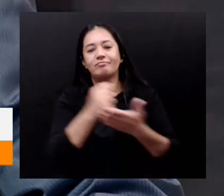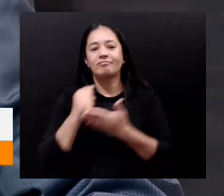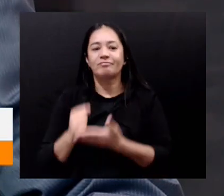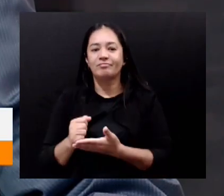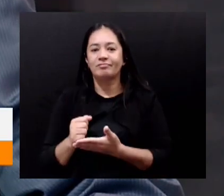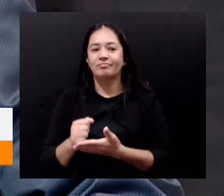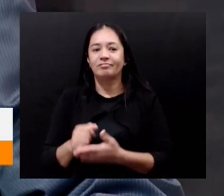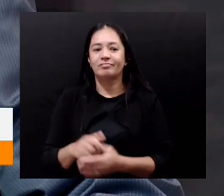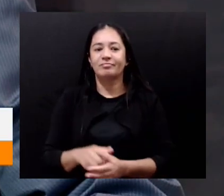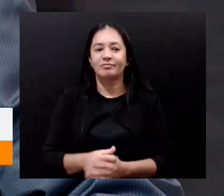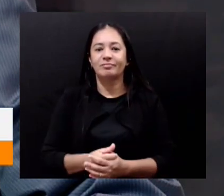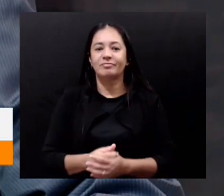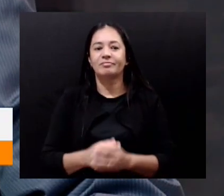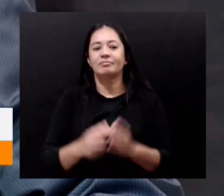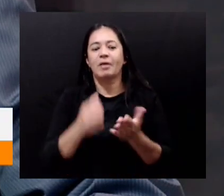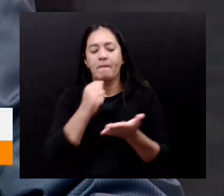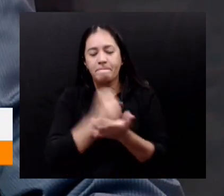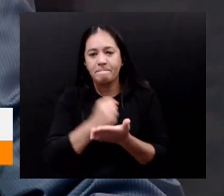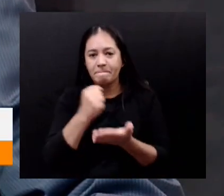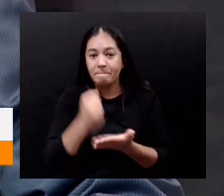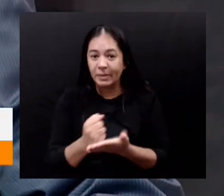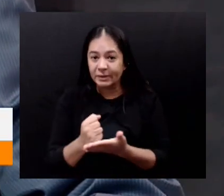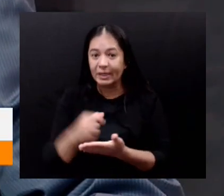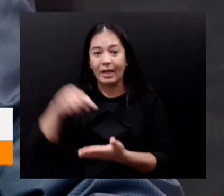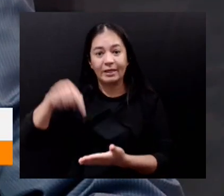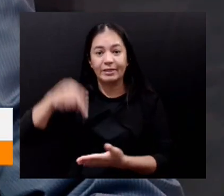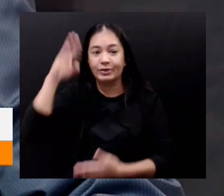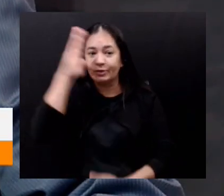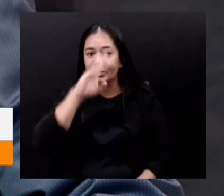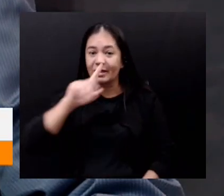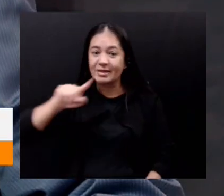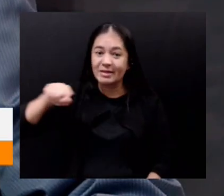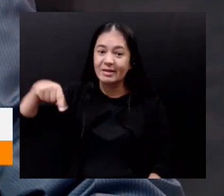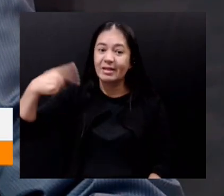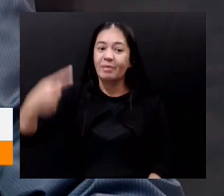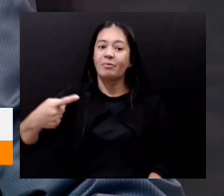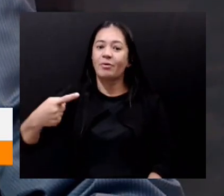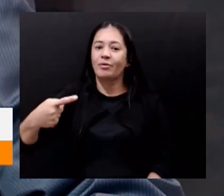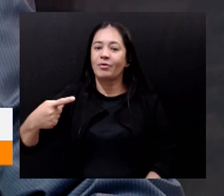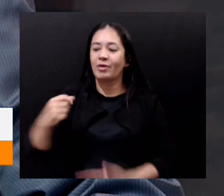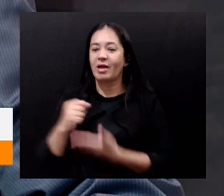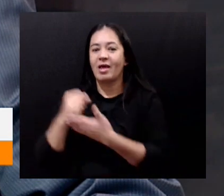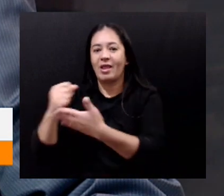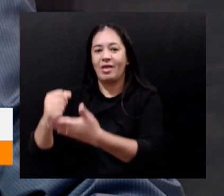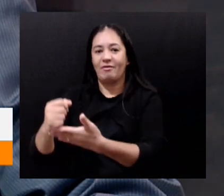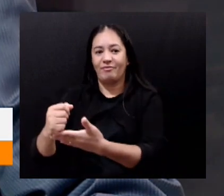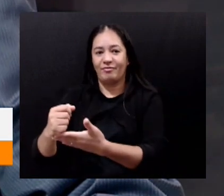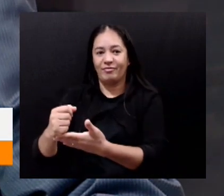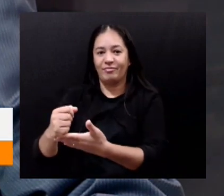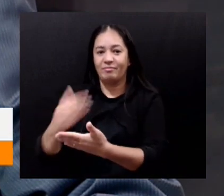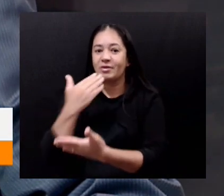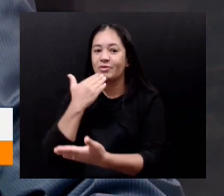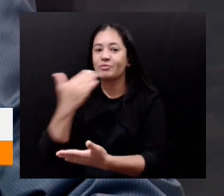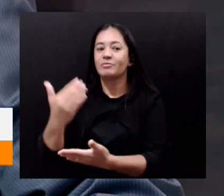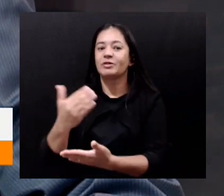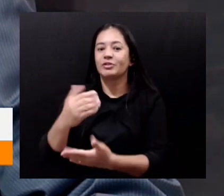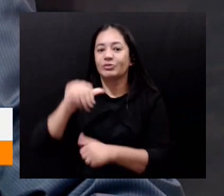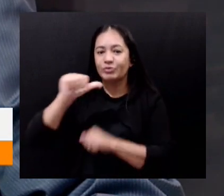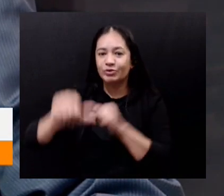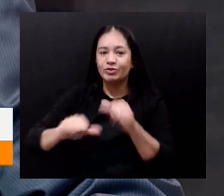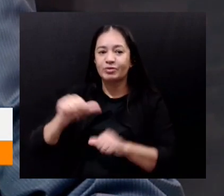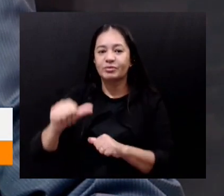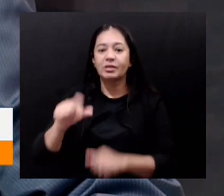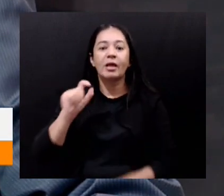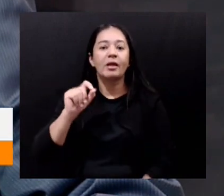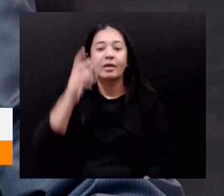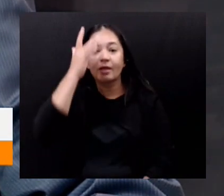registrado no cartório de notas e registros aqui no Brasil, para depois ser levado até um cartório para o pedido de retificação. Quem deve fazer isso é o parente vivo